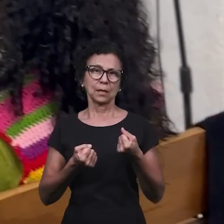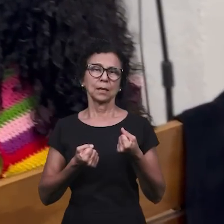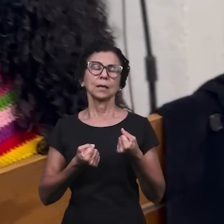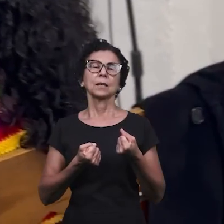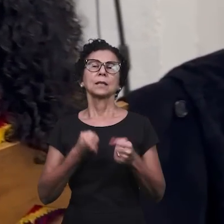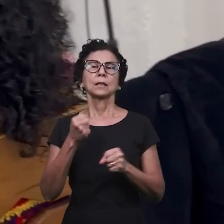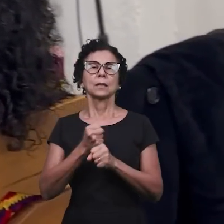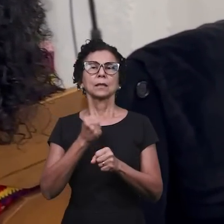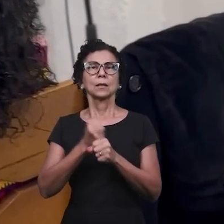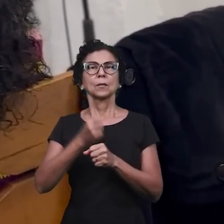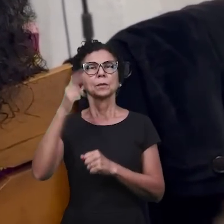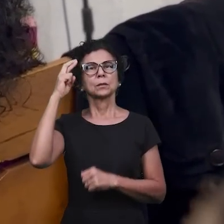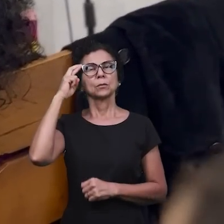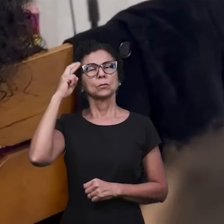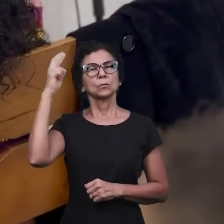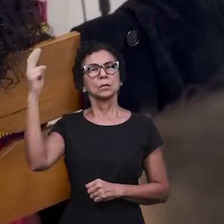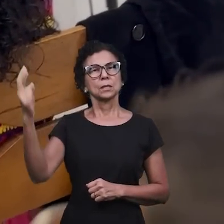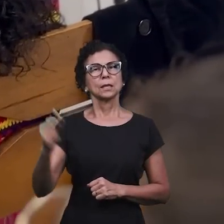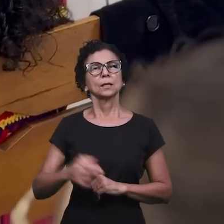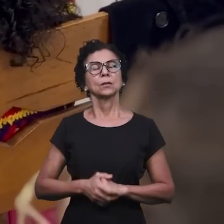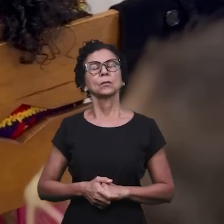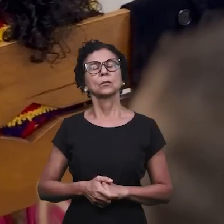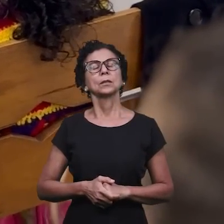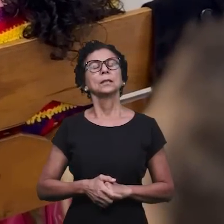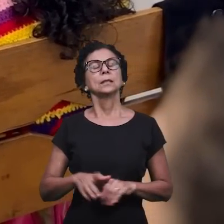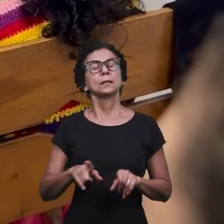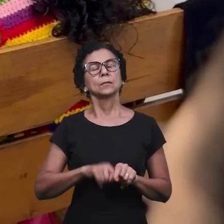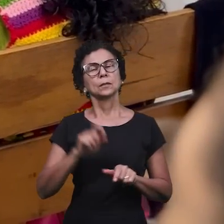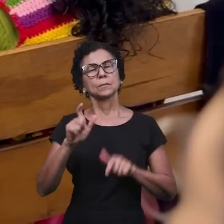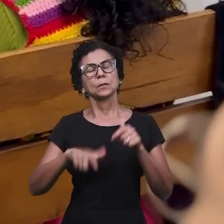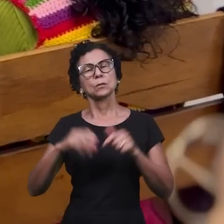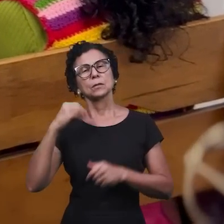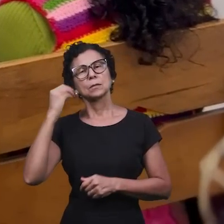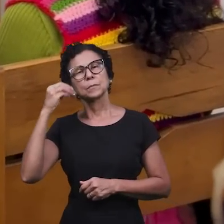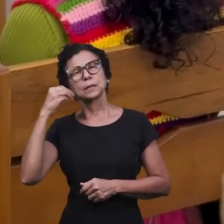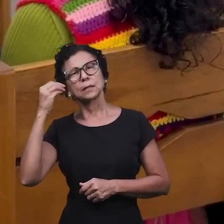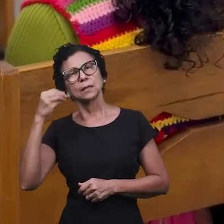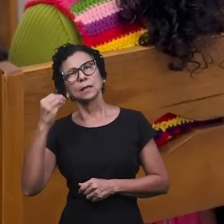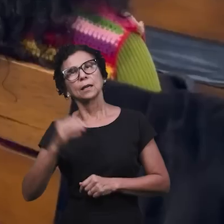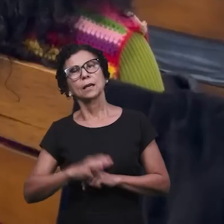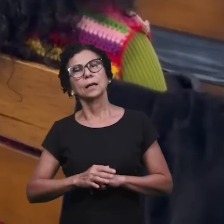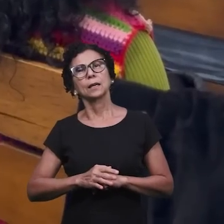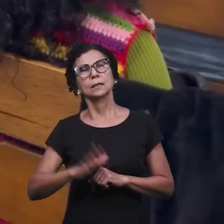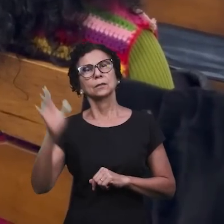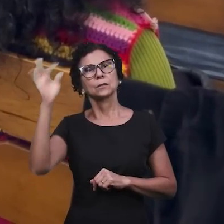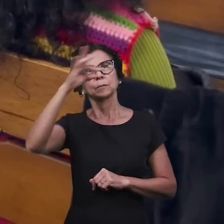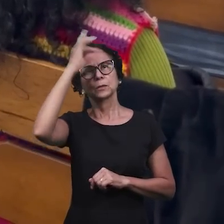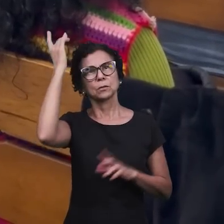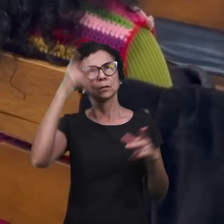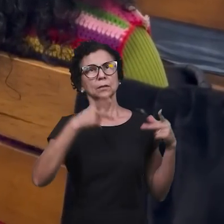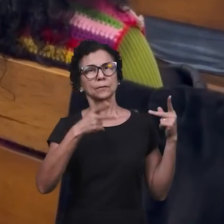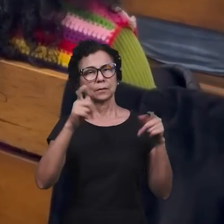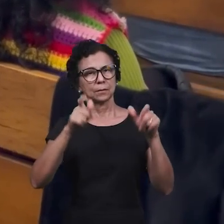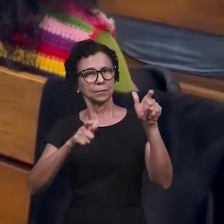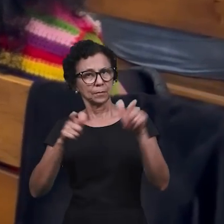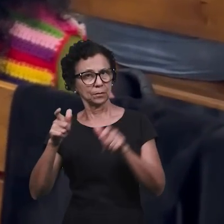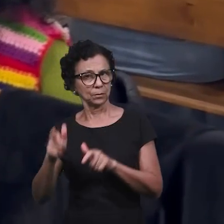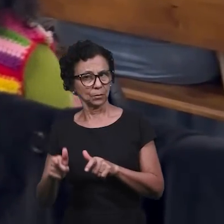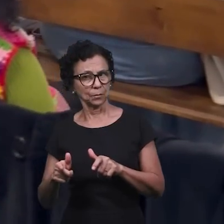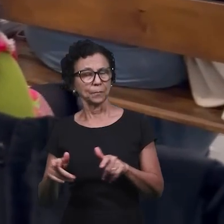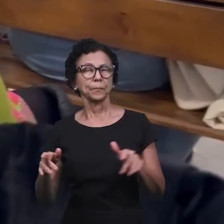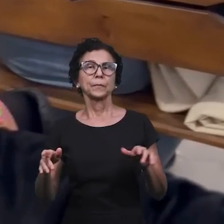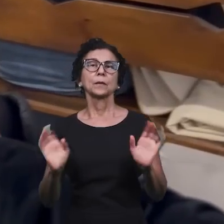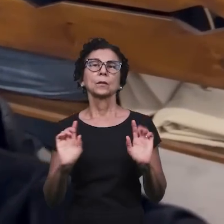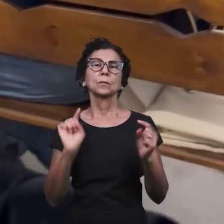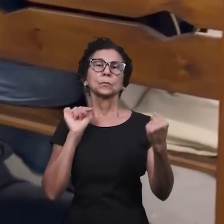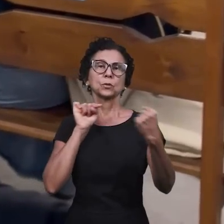cada visita são colhidas experiências, vidas são fortalecidas e lares são visitados pela presença do Espírito Santo.